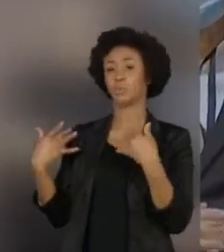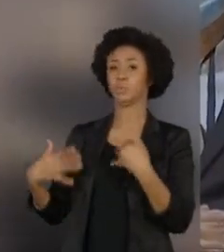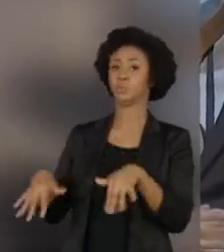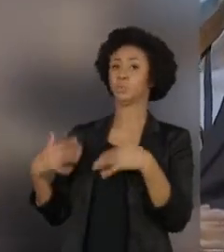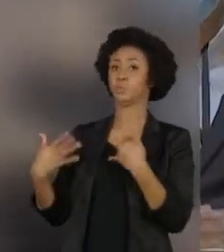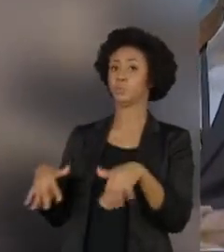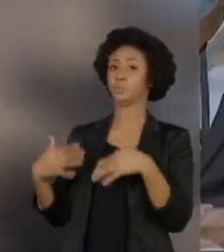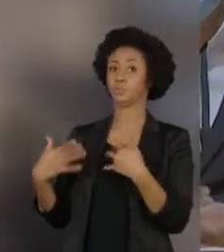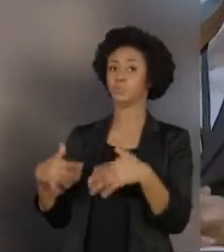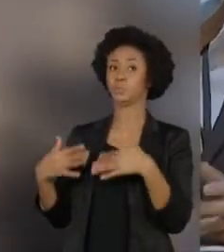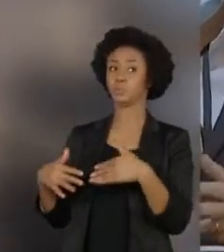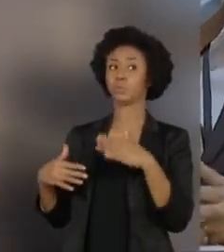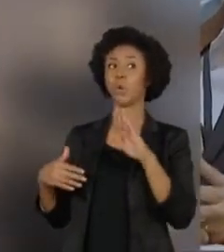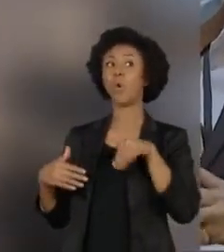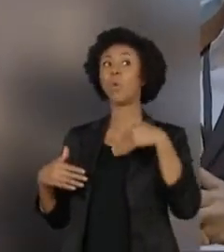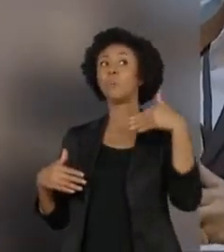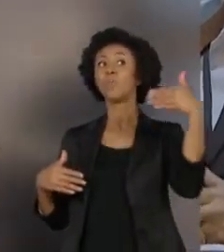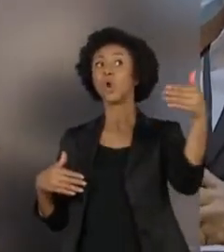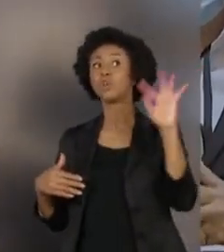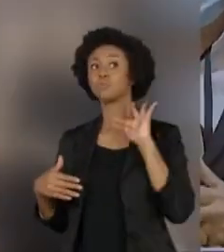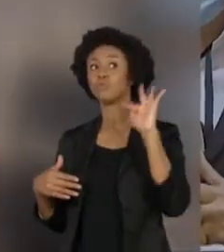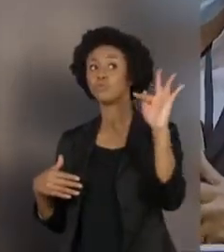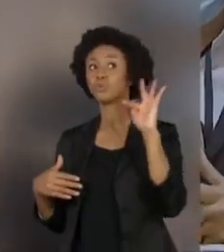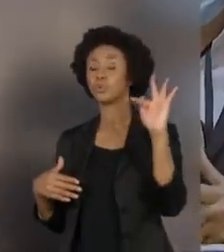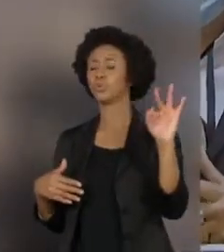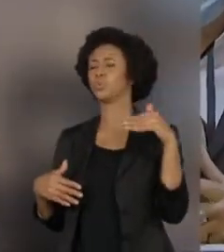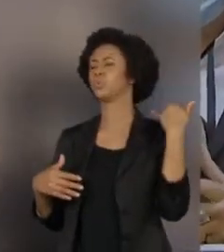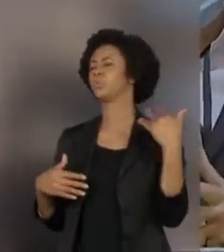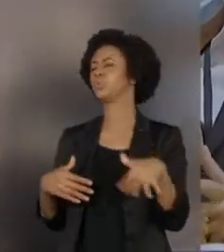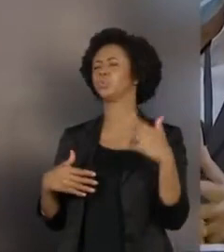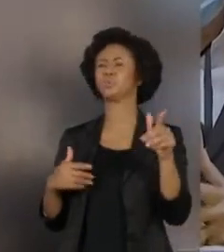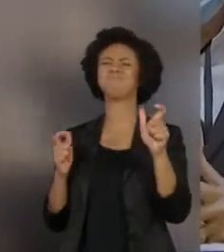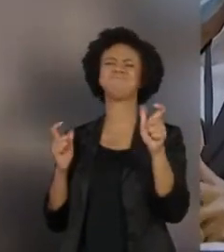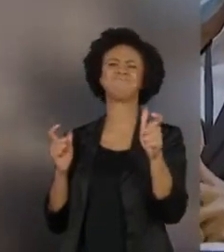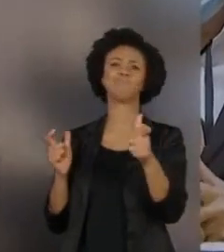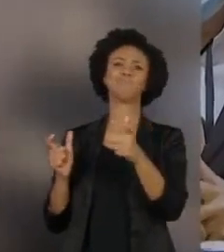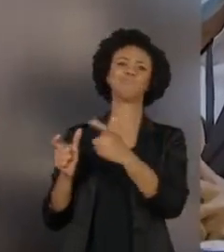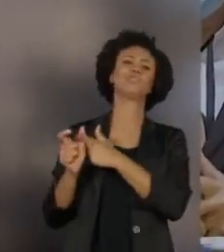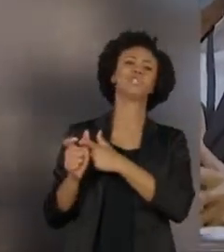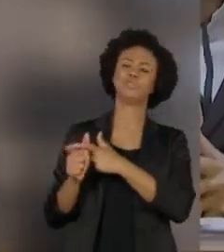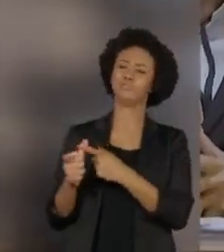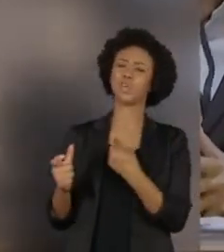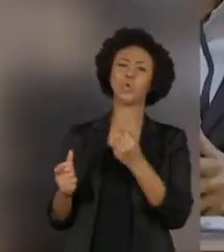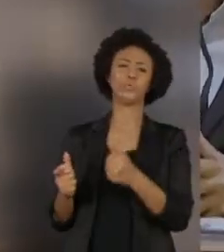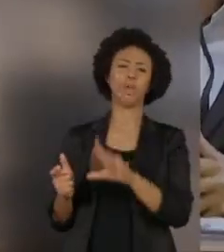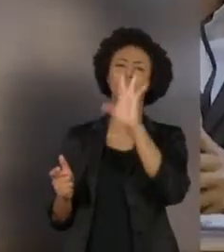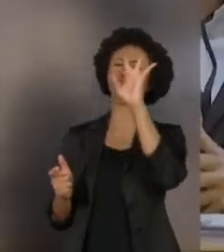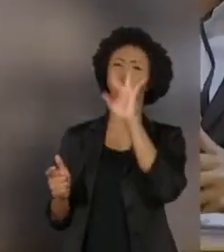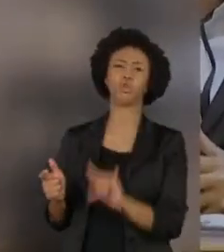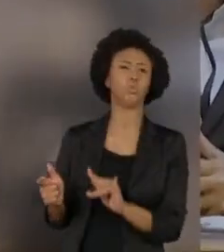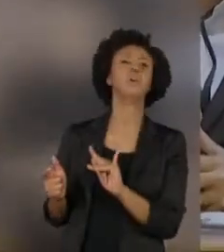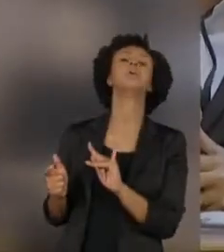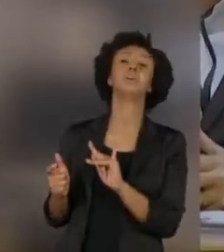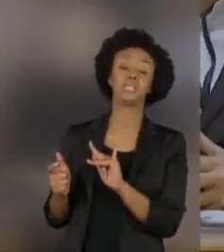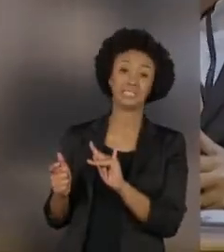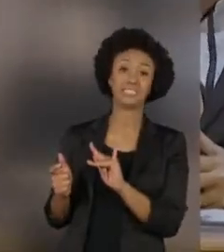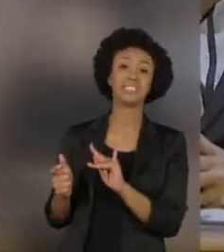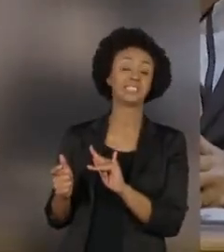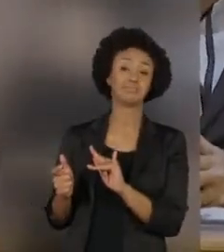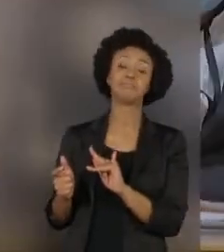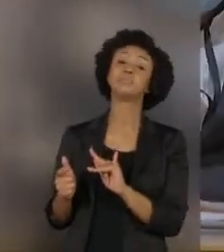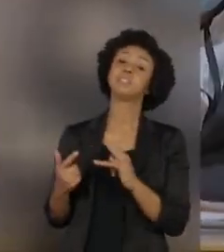e os próximos que vierem, muito grande, uma herança ruim, que terá que ser paga